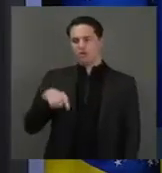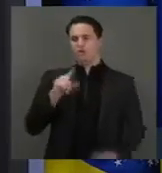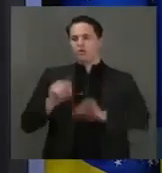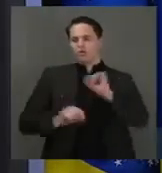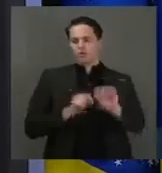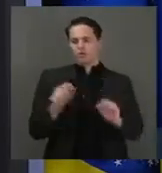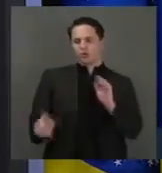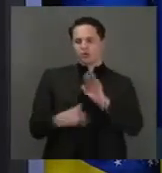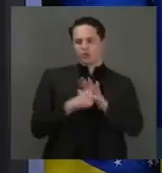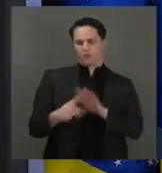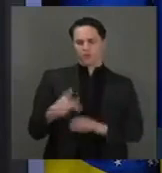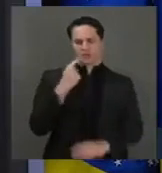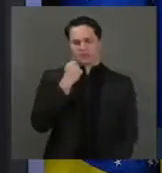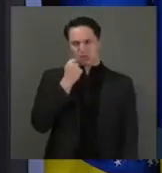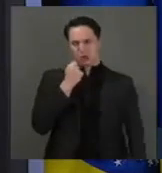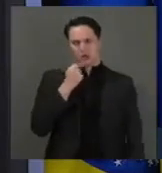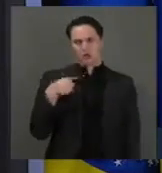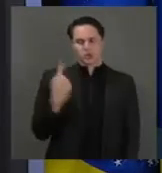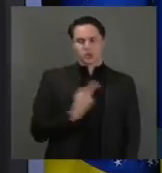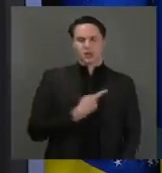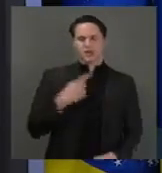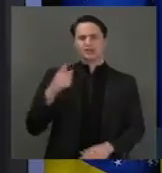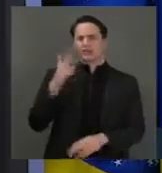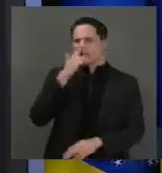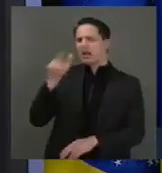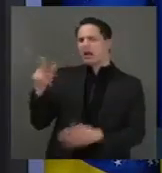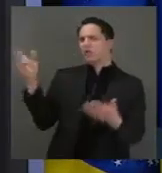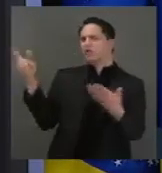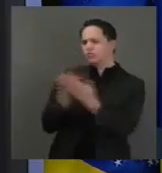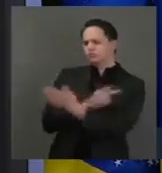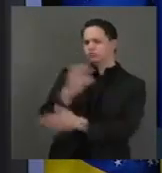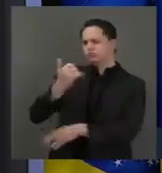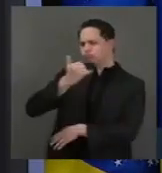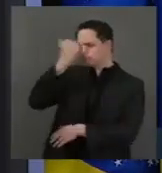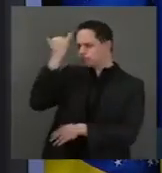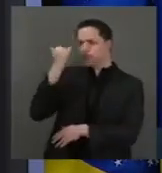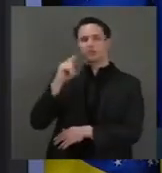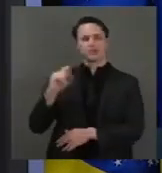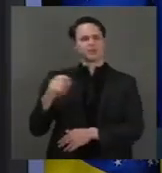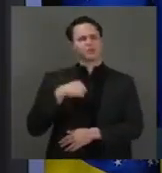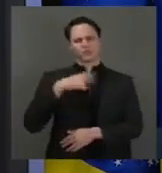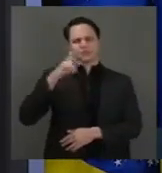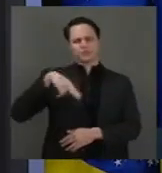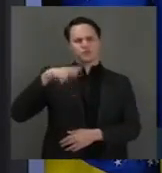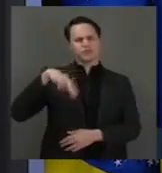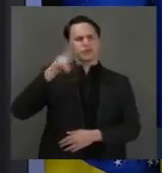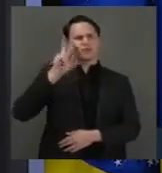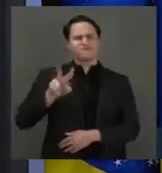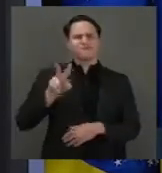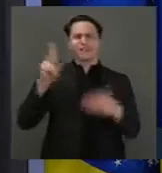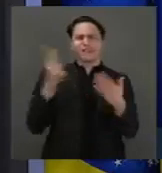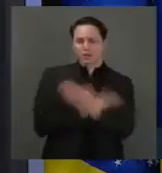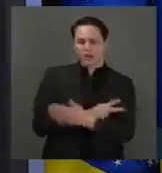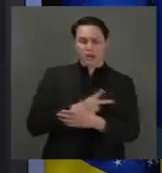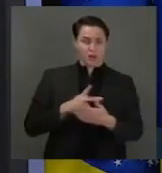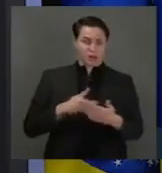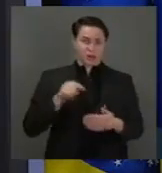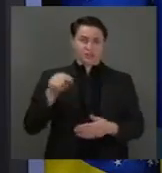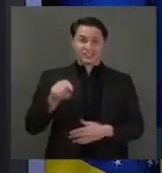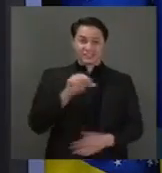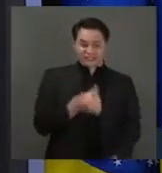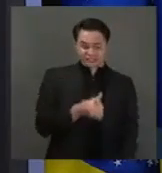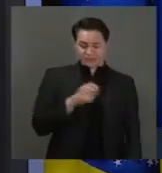Braskem. A tragédia é enorme. Nunca vi algo semelhante no Brasil. 65